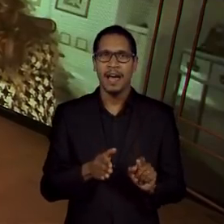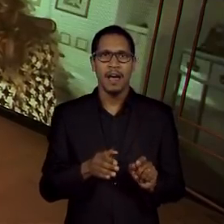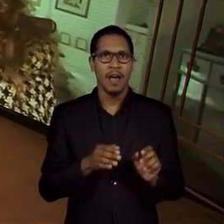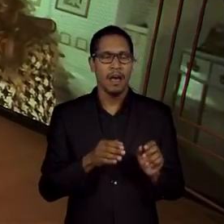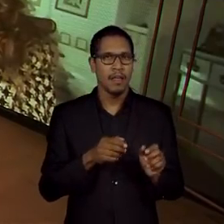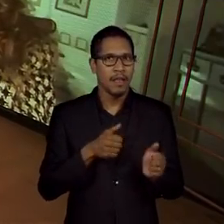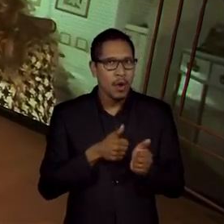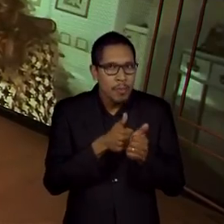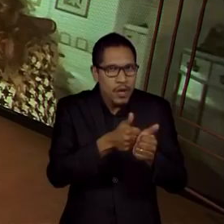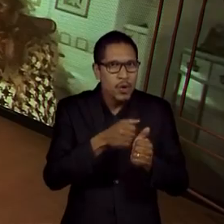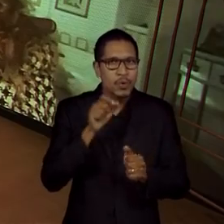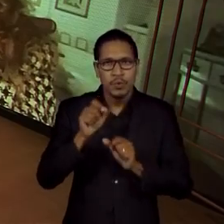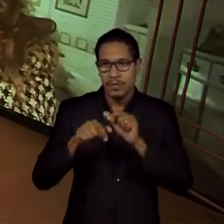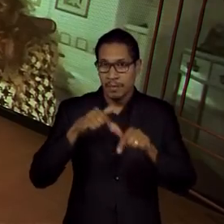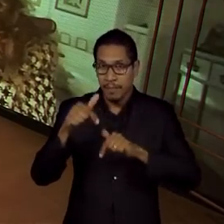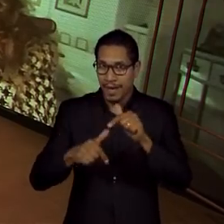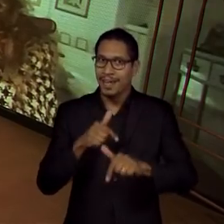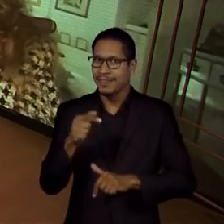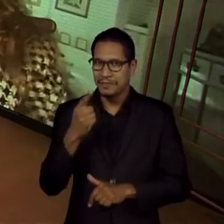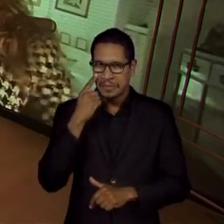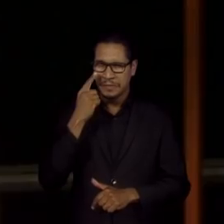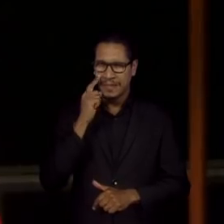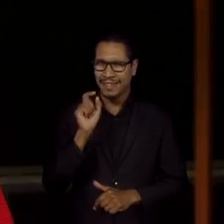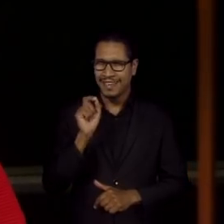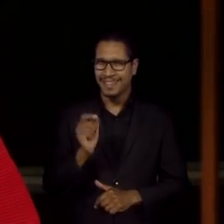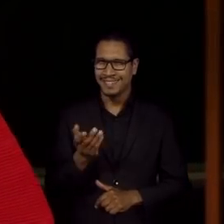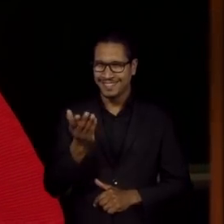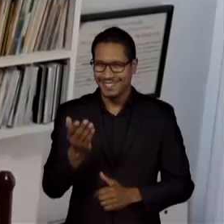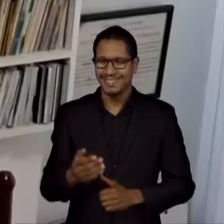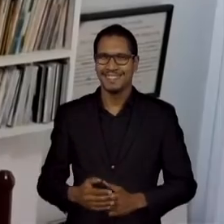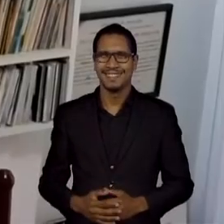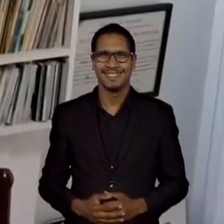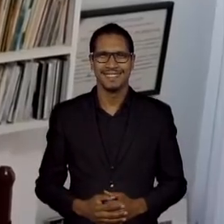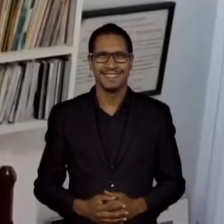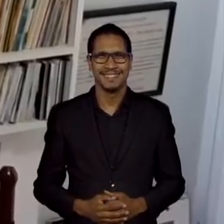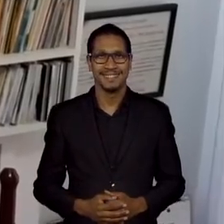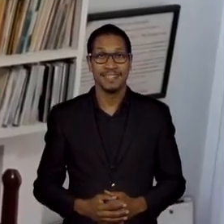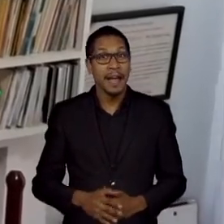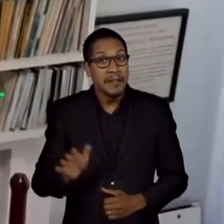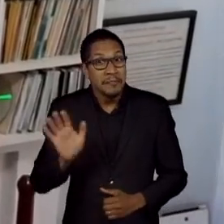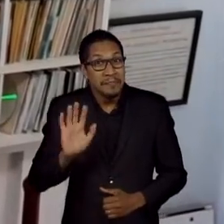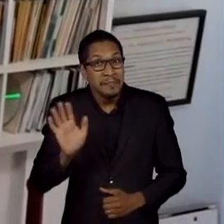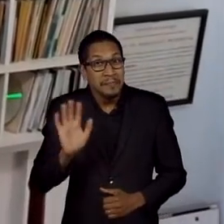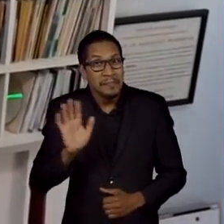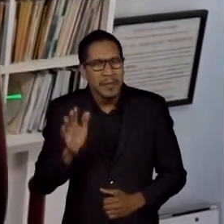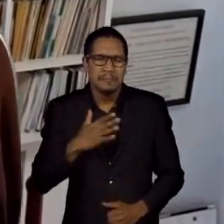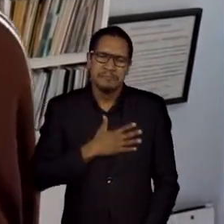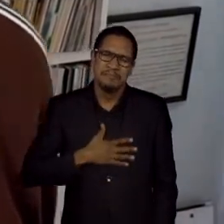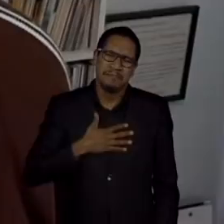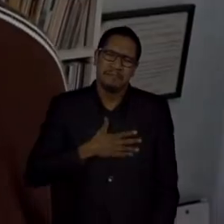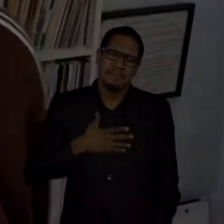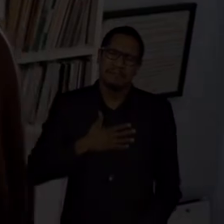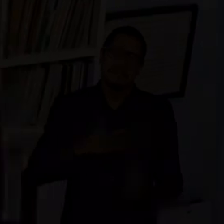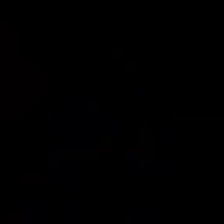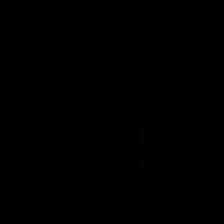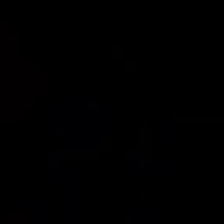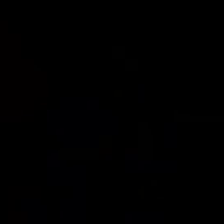carreira e, pelo jeito, continua acompanhando. Veja só quem é. Oi, Wanderleia, que prazer vê-la aqui,